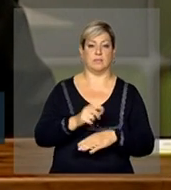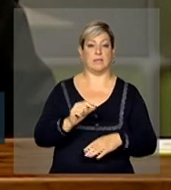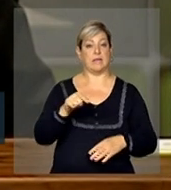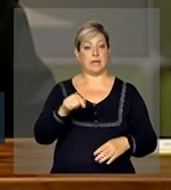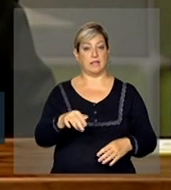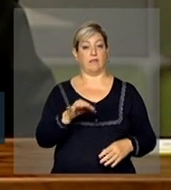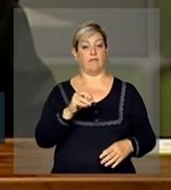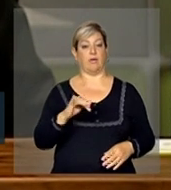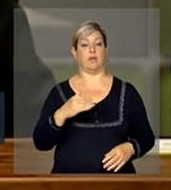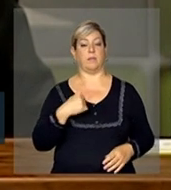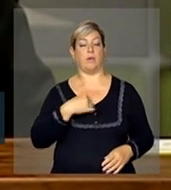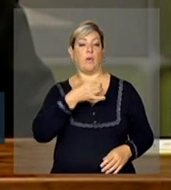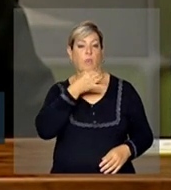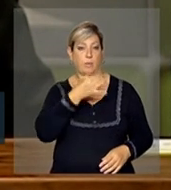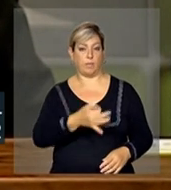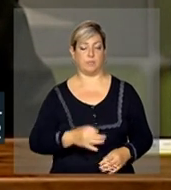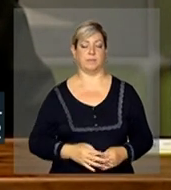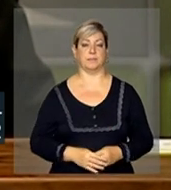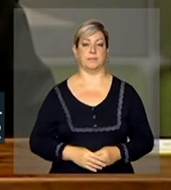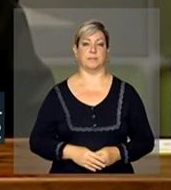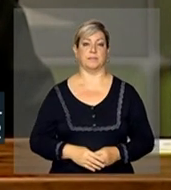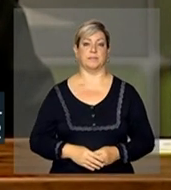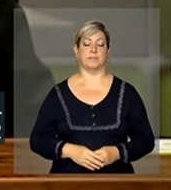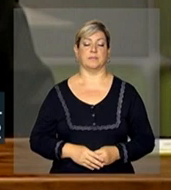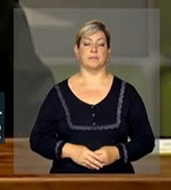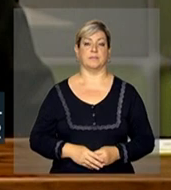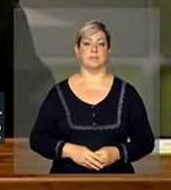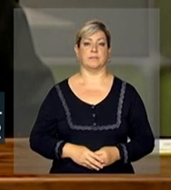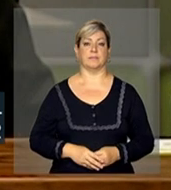minha observação.